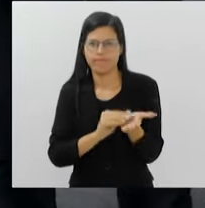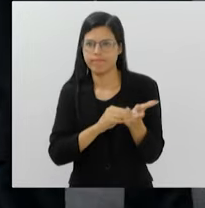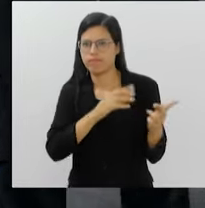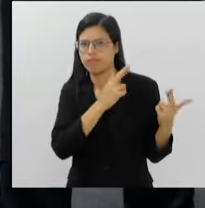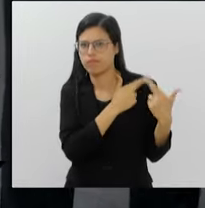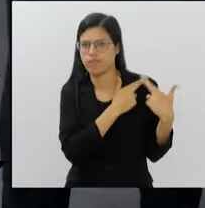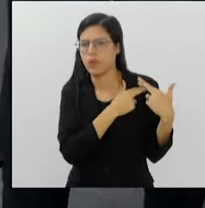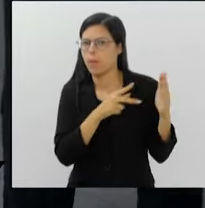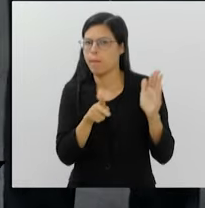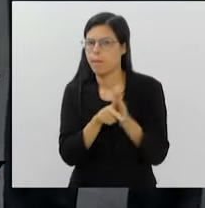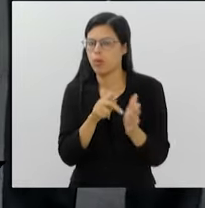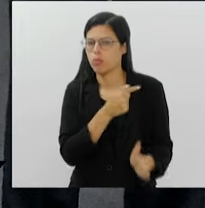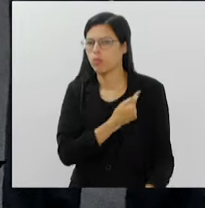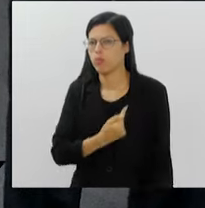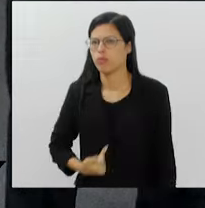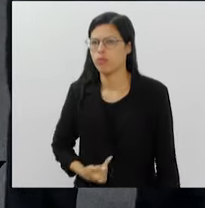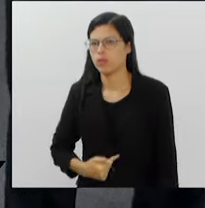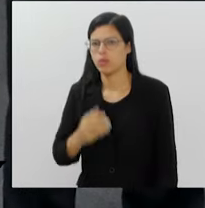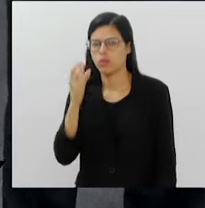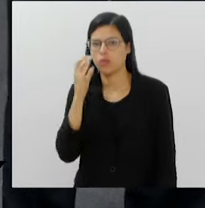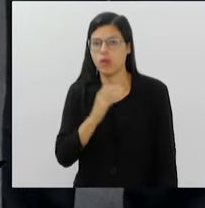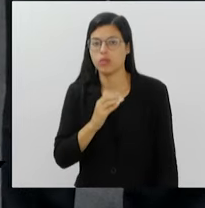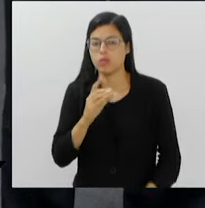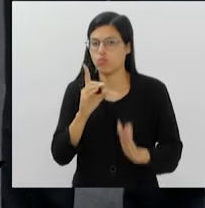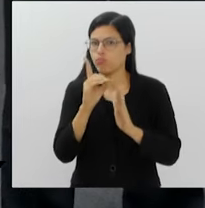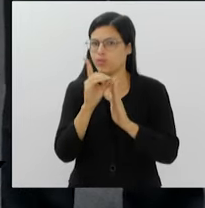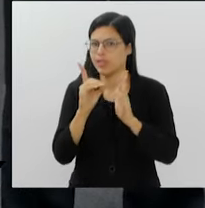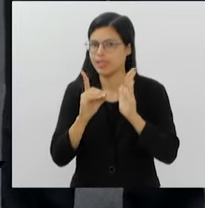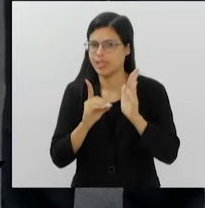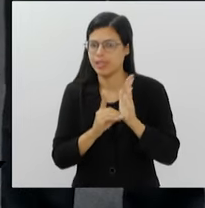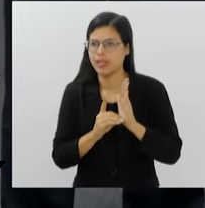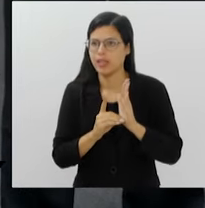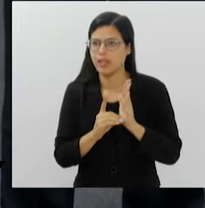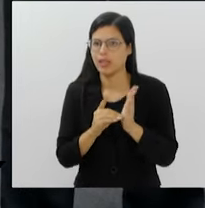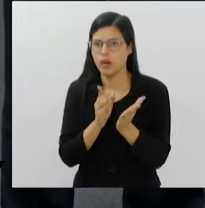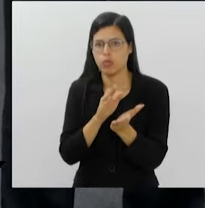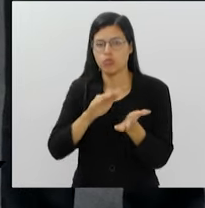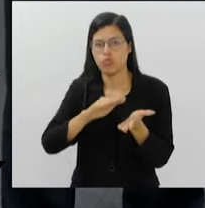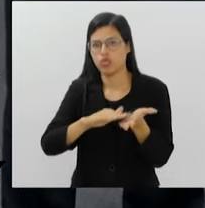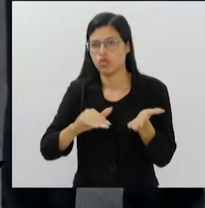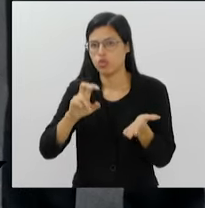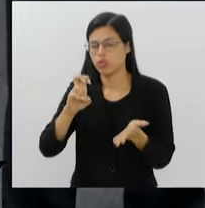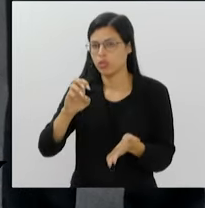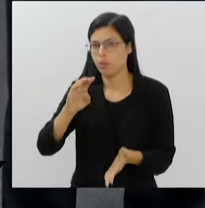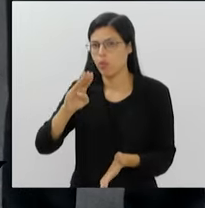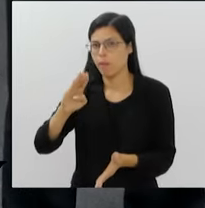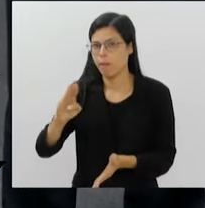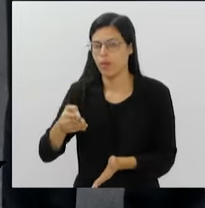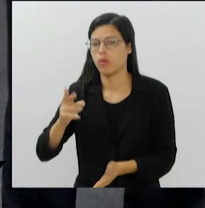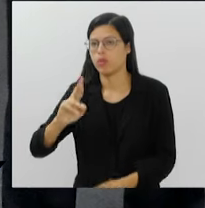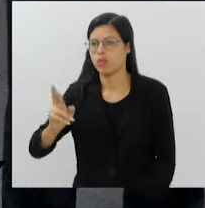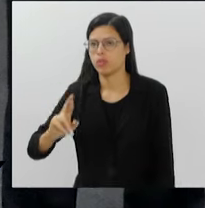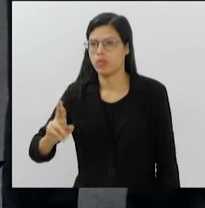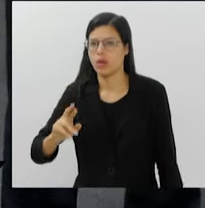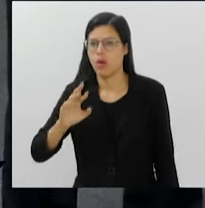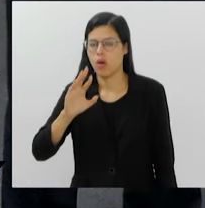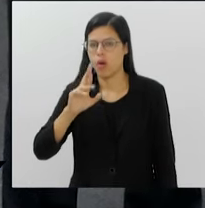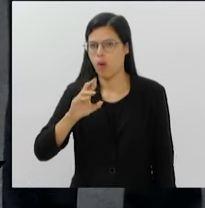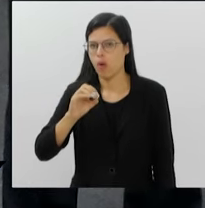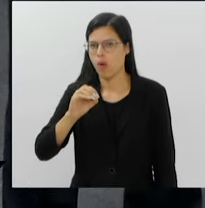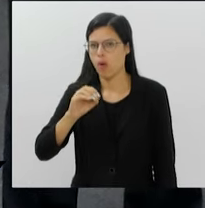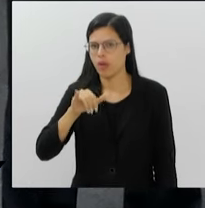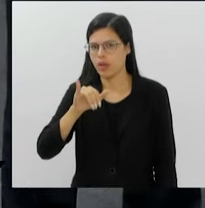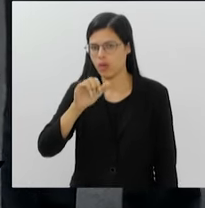do governador Cláudio Castro, que com um decreto desviou 5 bilhões de reais de royalties e